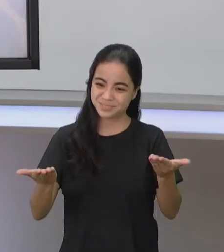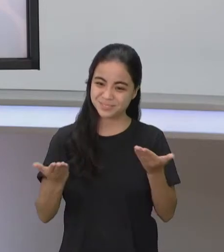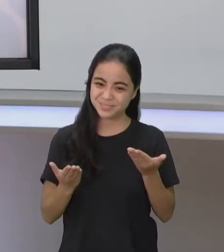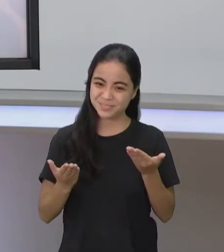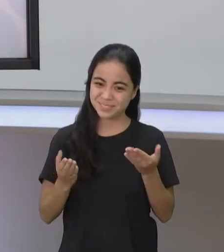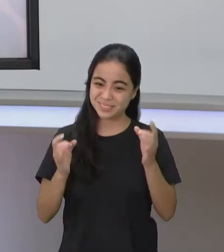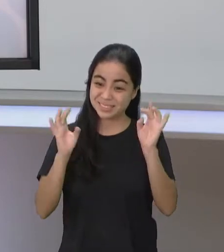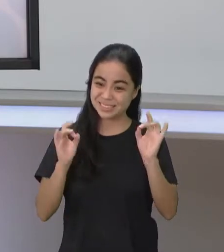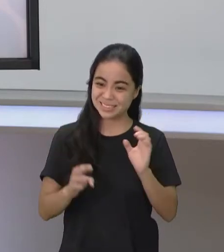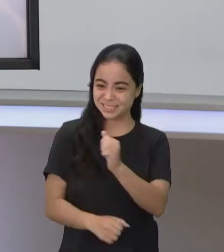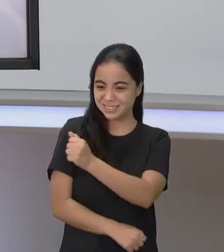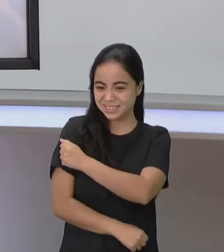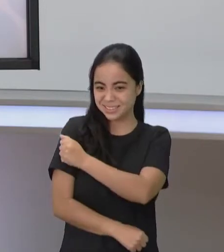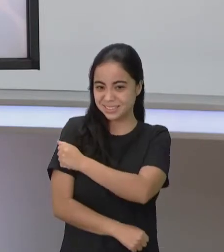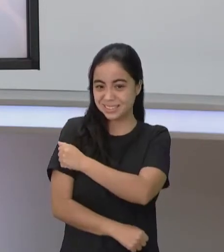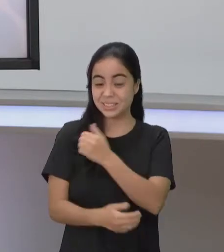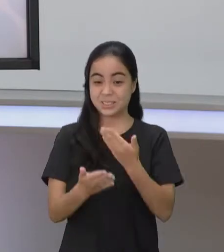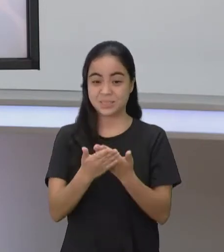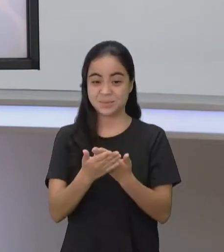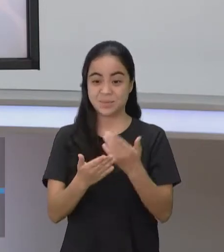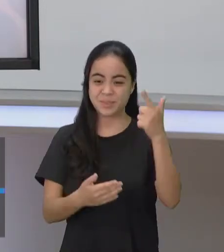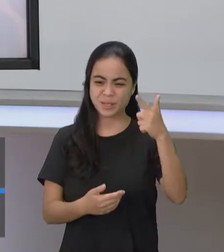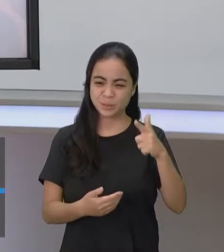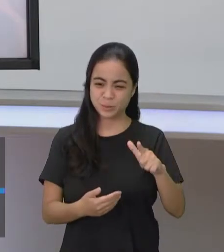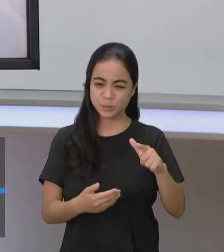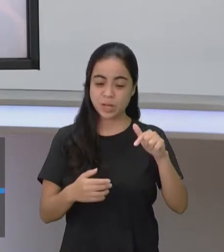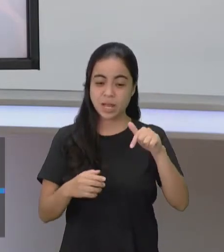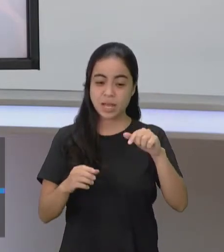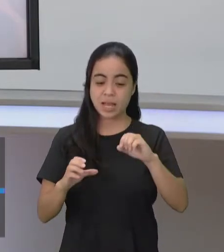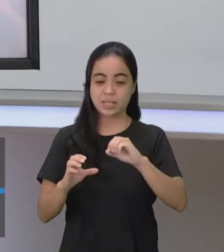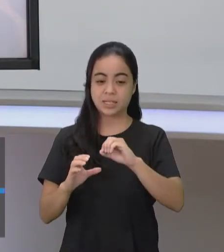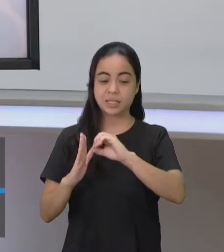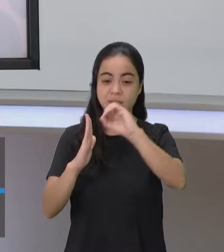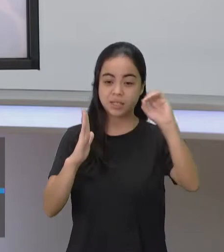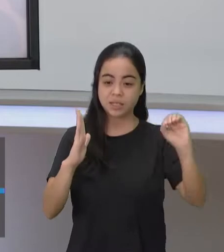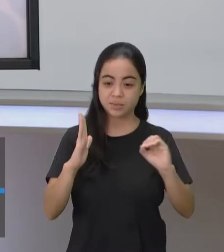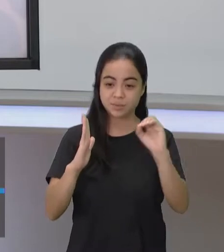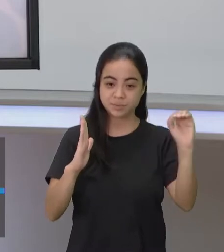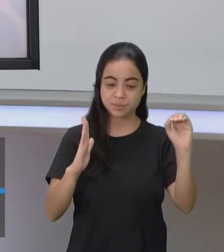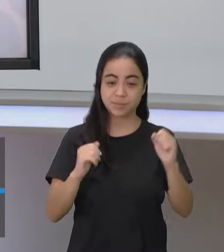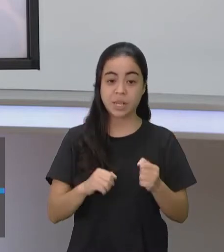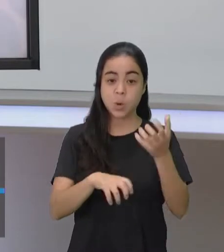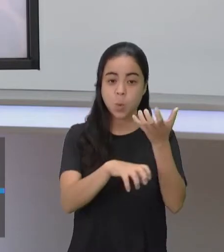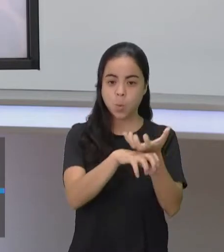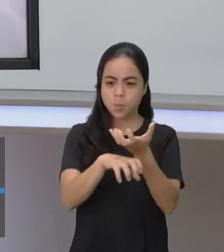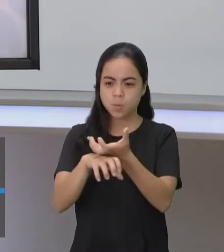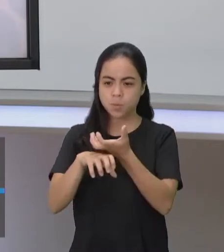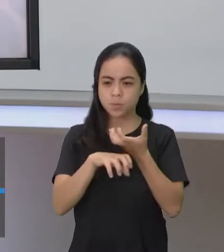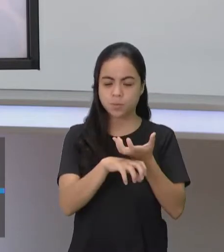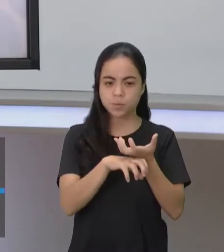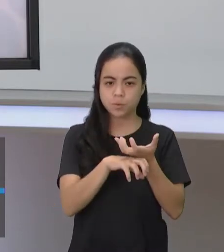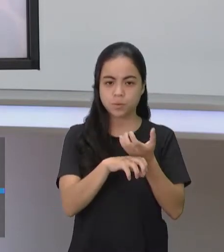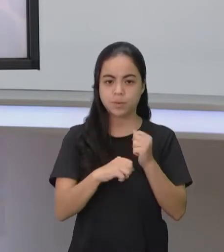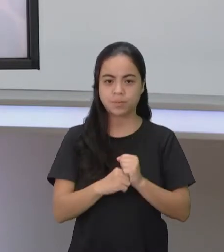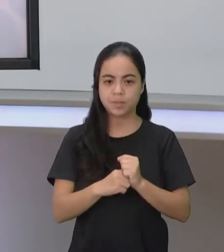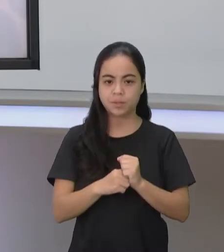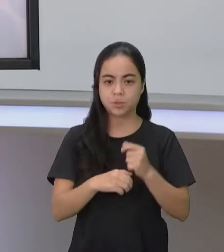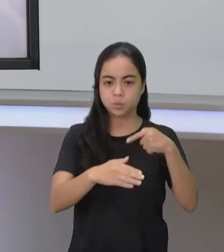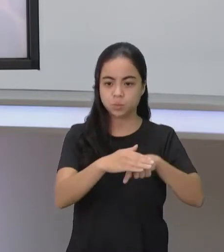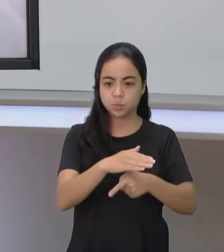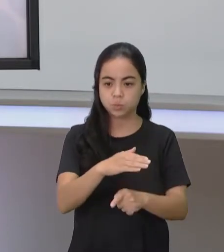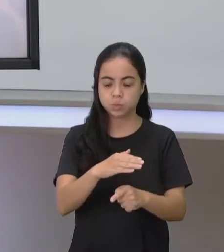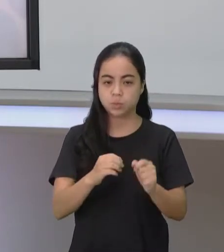estudantes para mais uma aula do Centro de Mídias, no caso agora dos nossos aprofundamentos, do nosso componente,